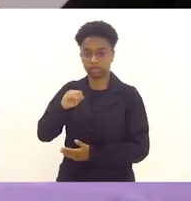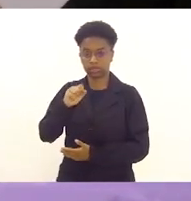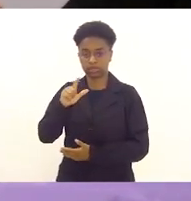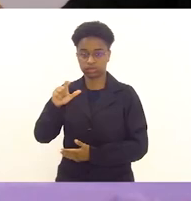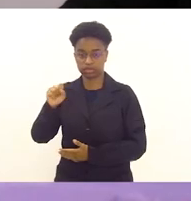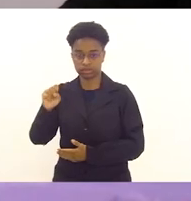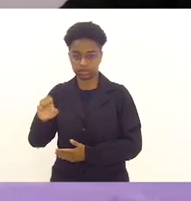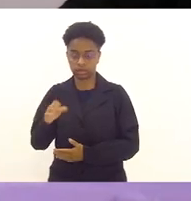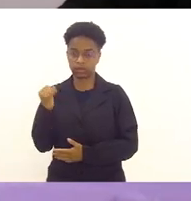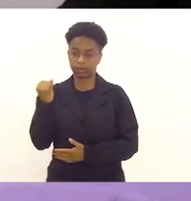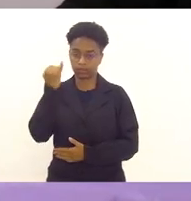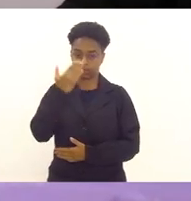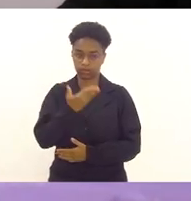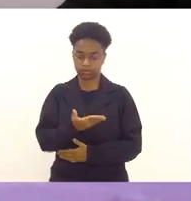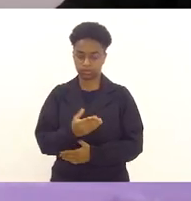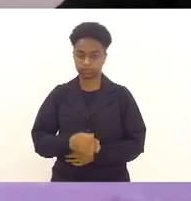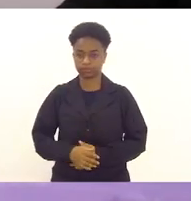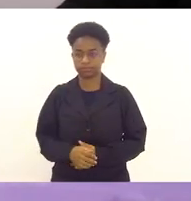importantíssima